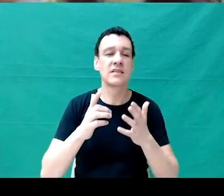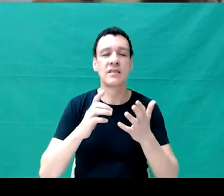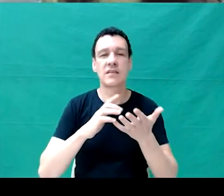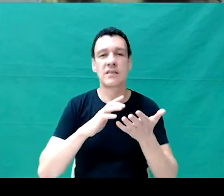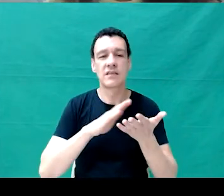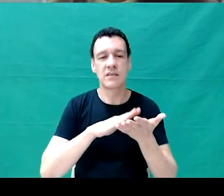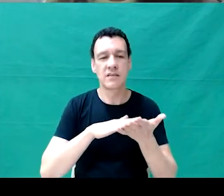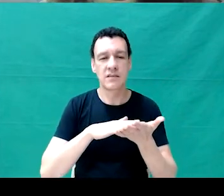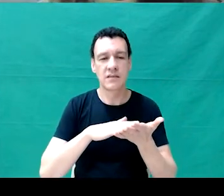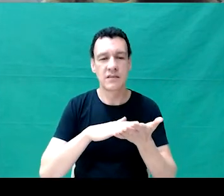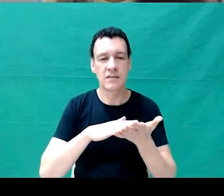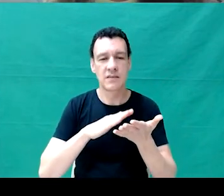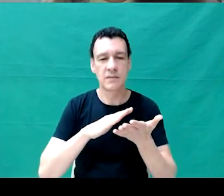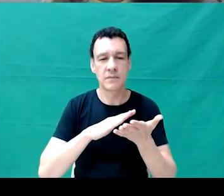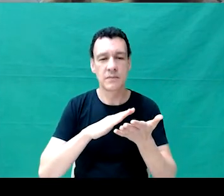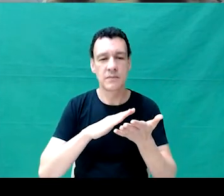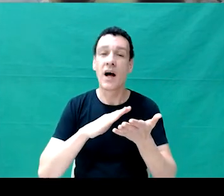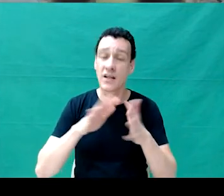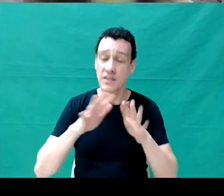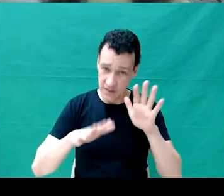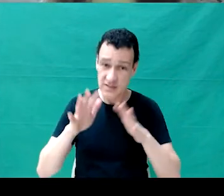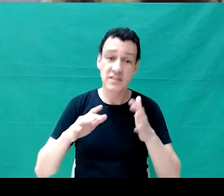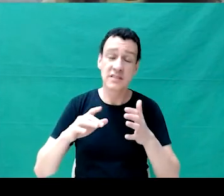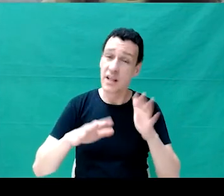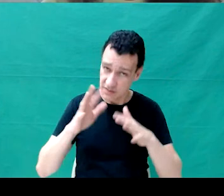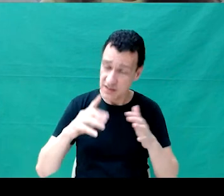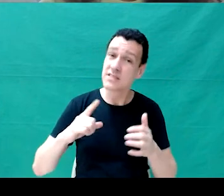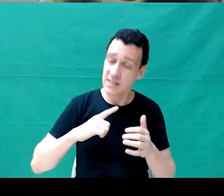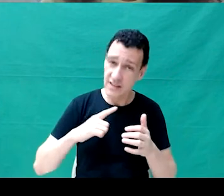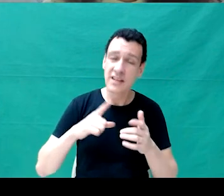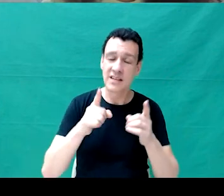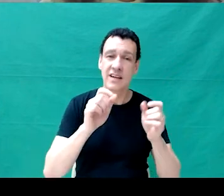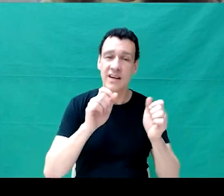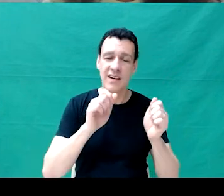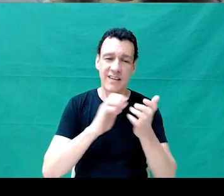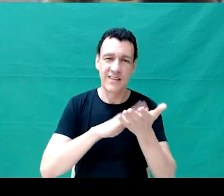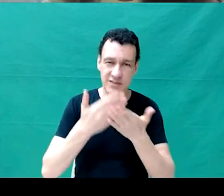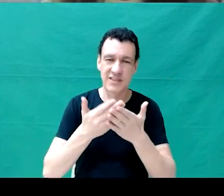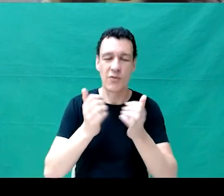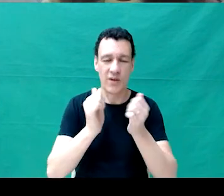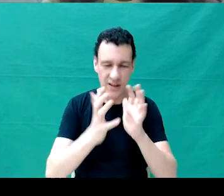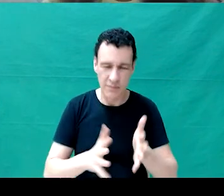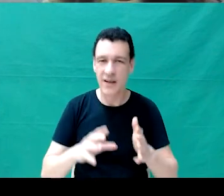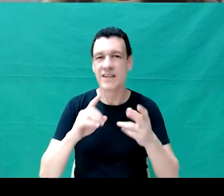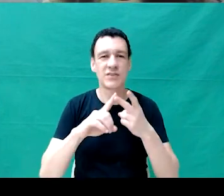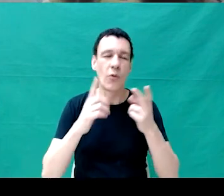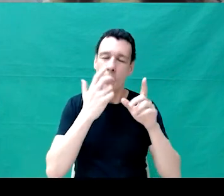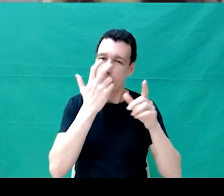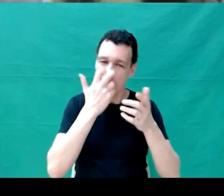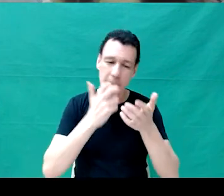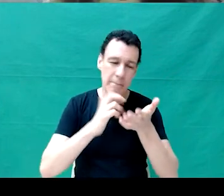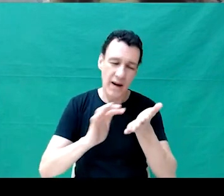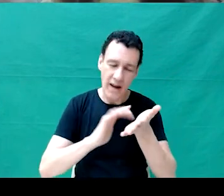e aí os funcionários falando isso. Você tá surdo? Você tá cego? Então, é muito importante